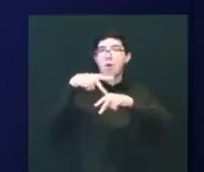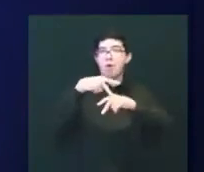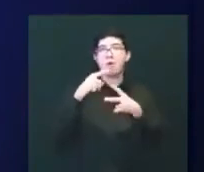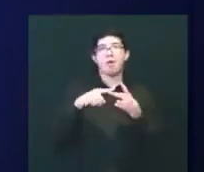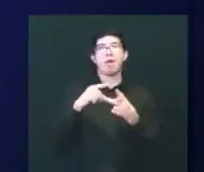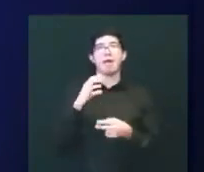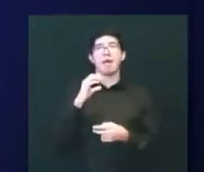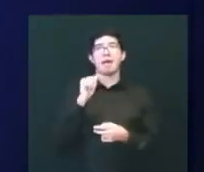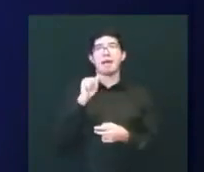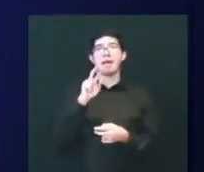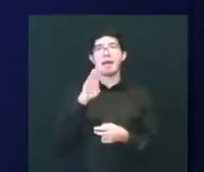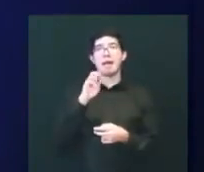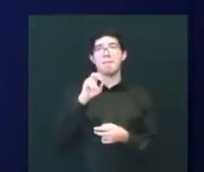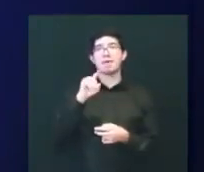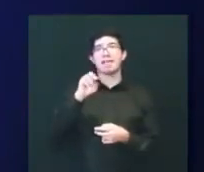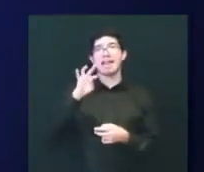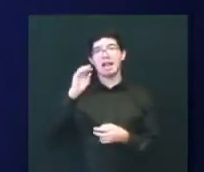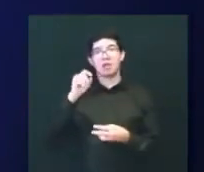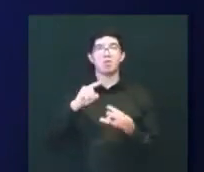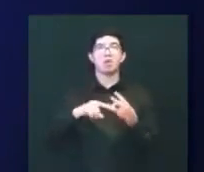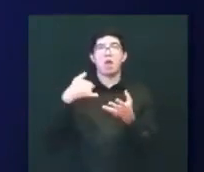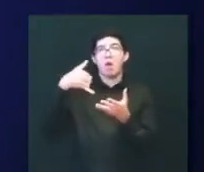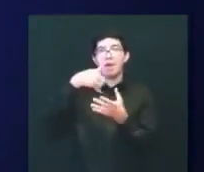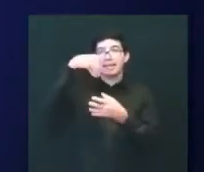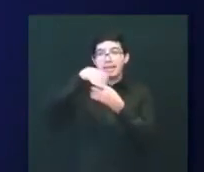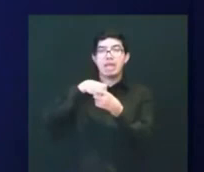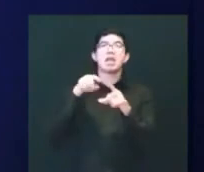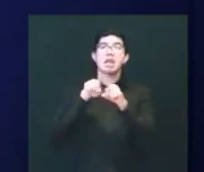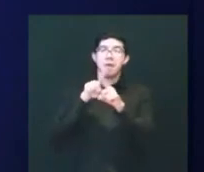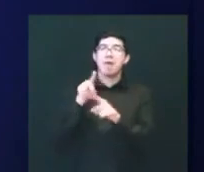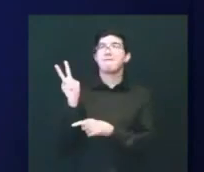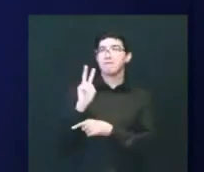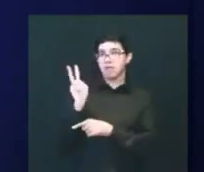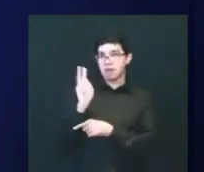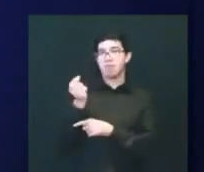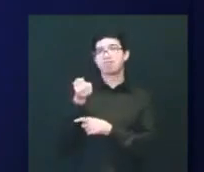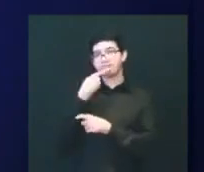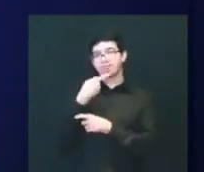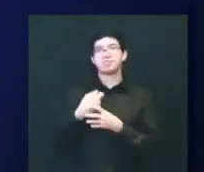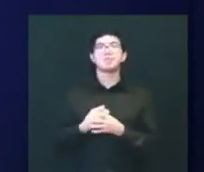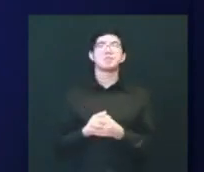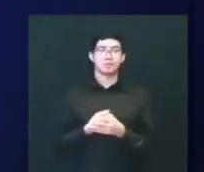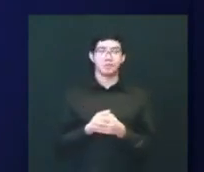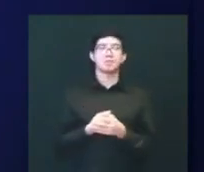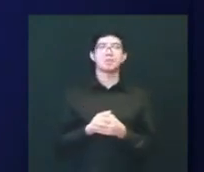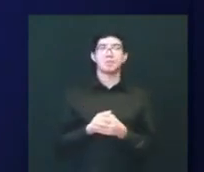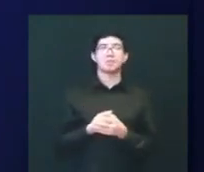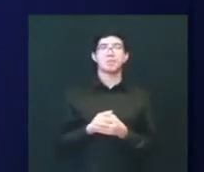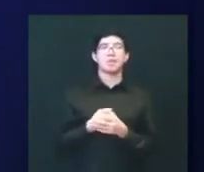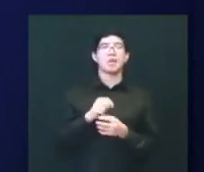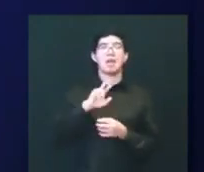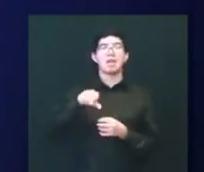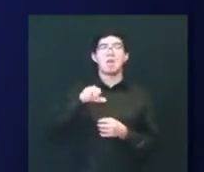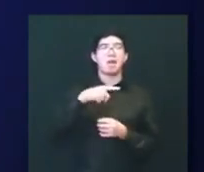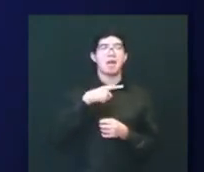gordurinha. Então, é como se fosse um prato de refeição. E tem vitaminas também. Mas O intuito do suplemento não é substituir